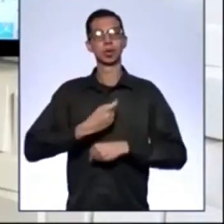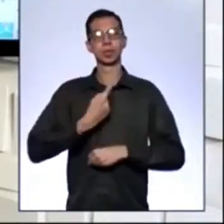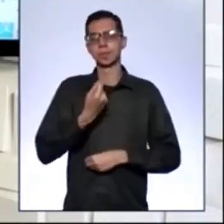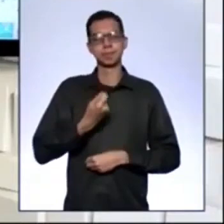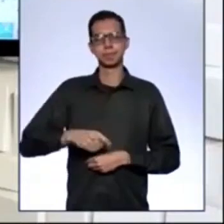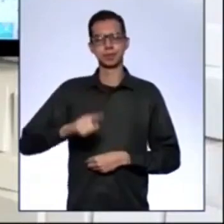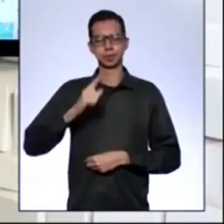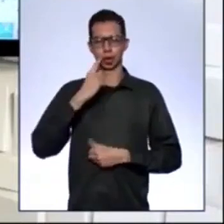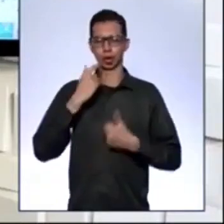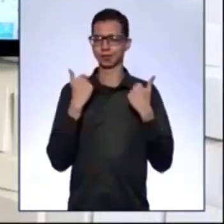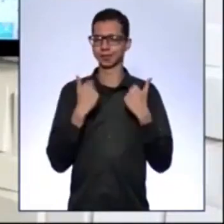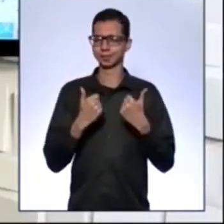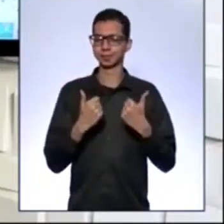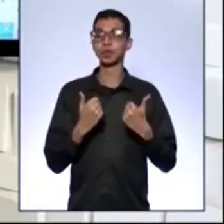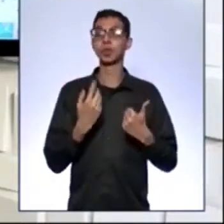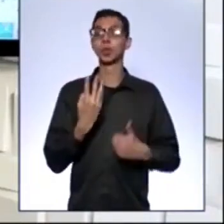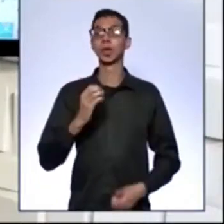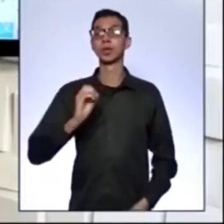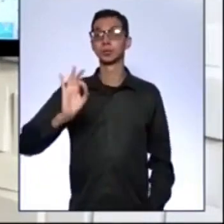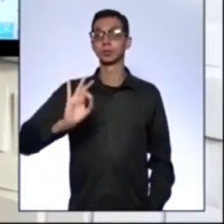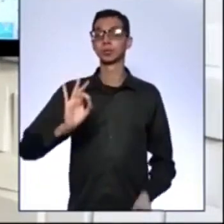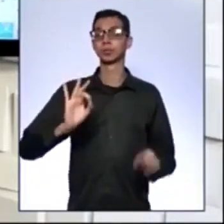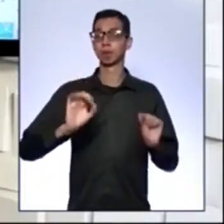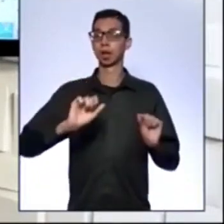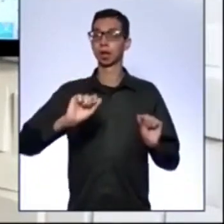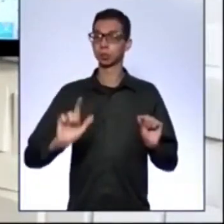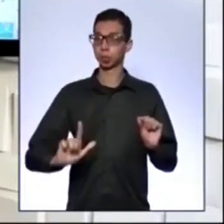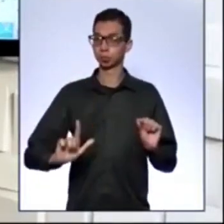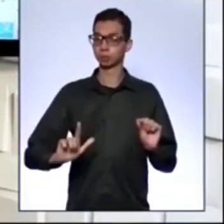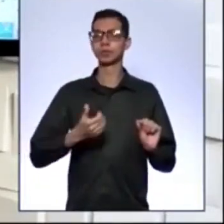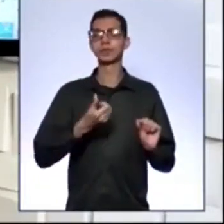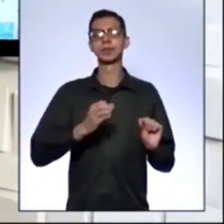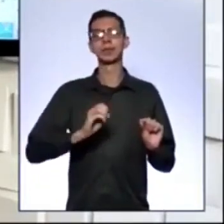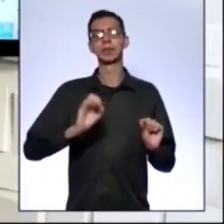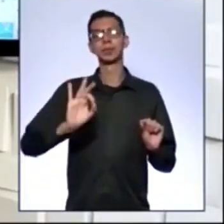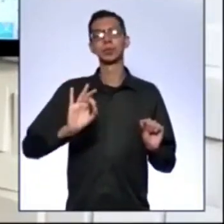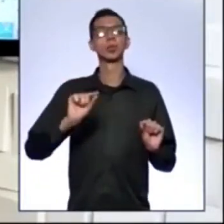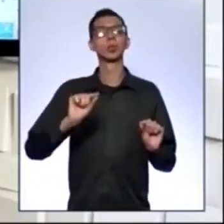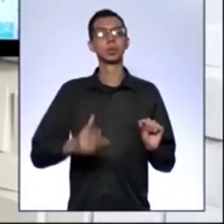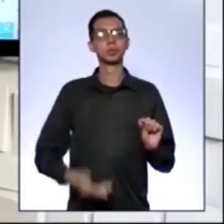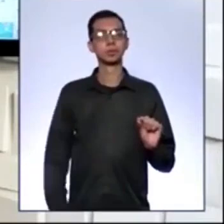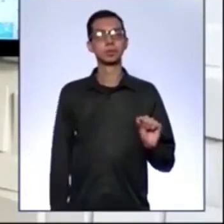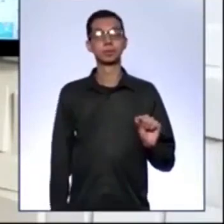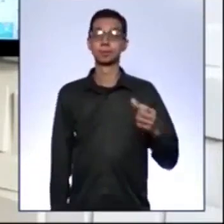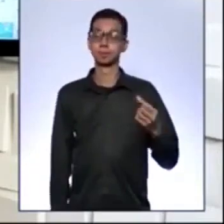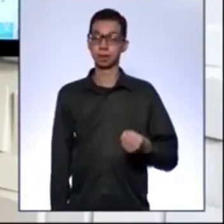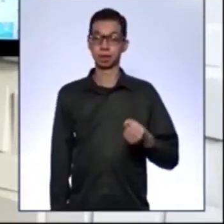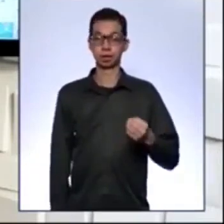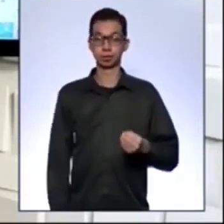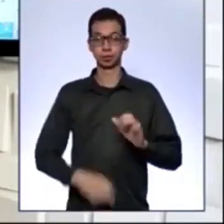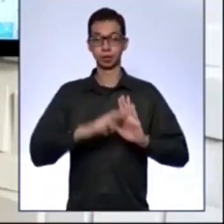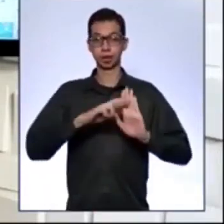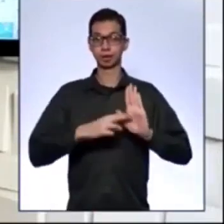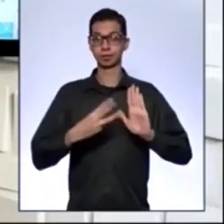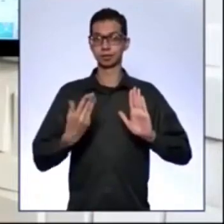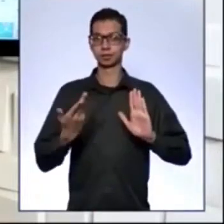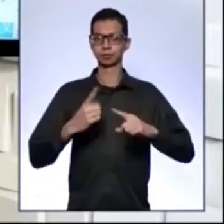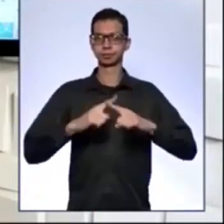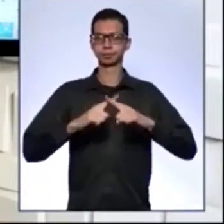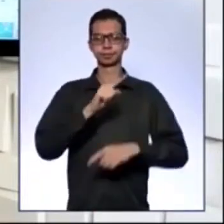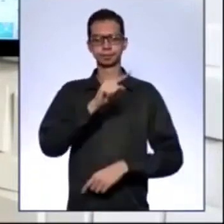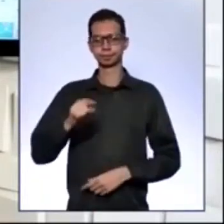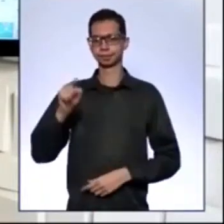o que da hora quarenta por cento é o que azul em sessenta por cento é o que Branco regra de três multipliquem